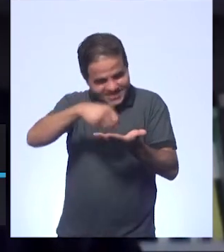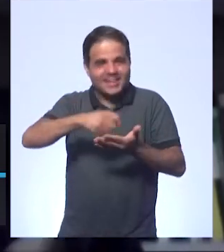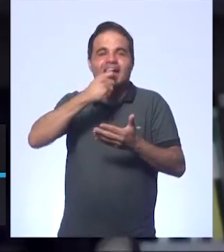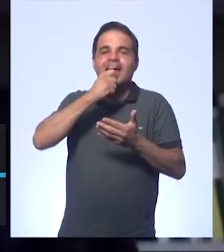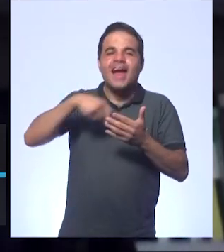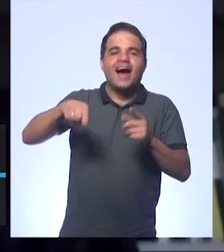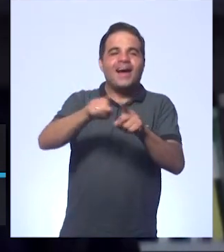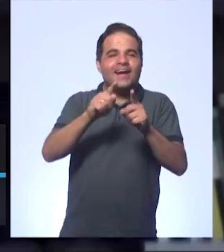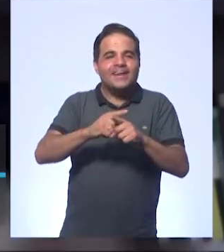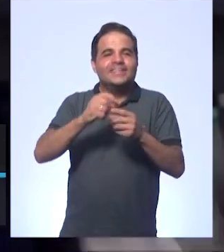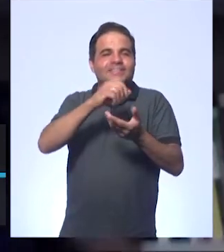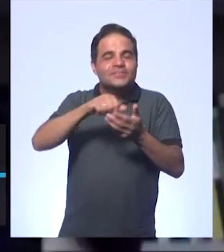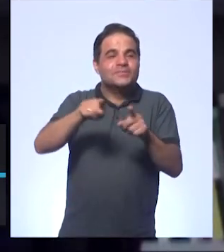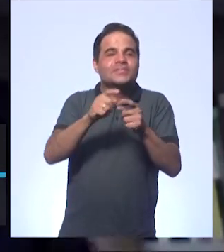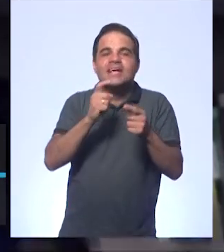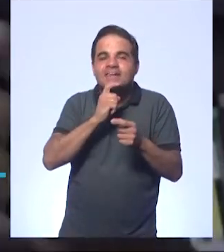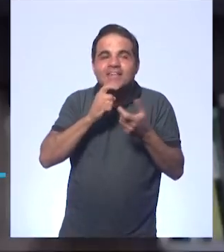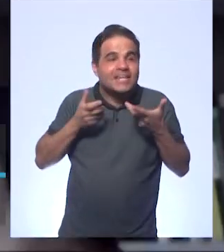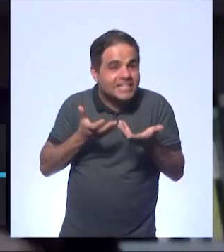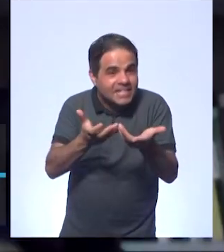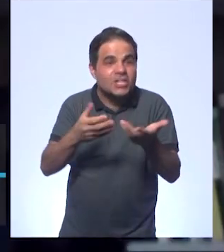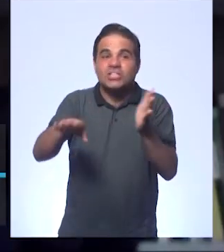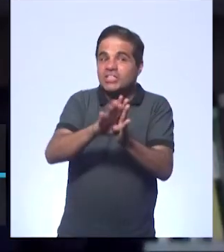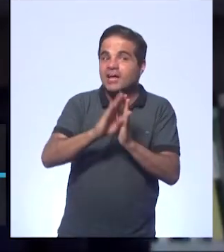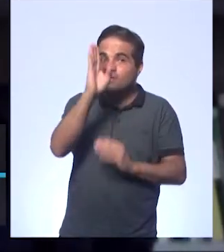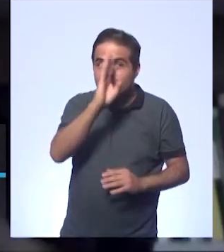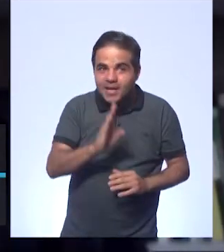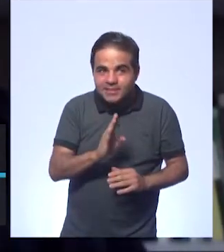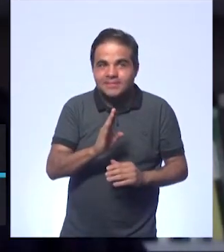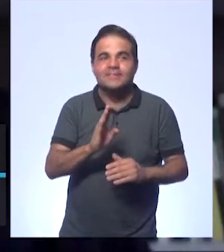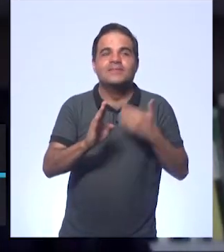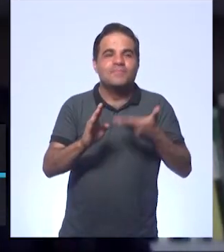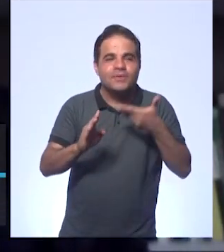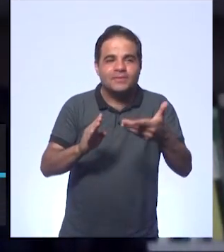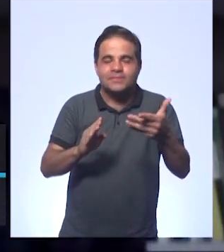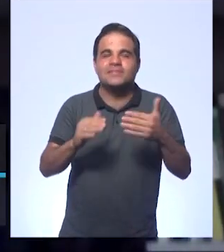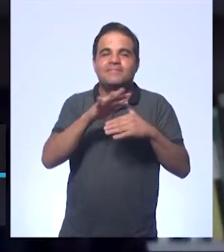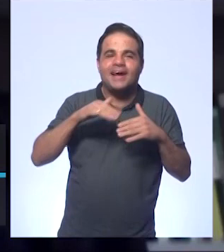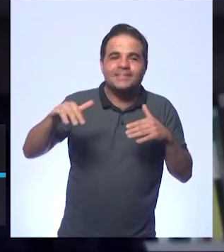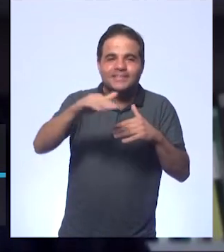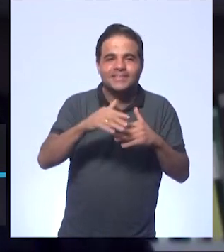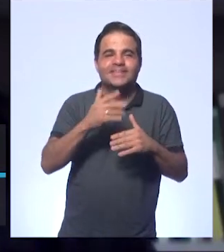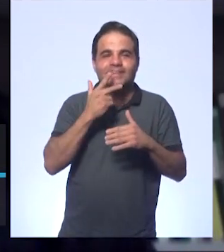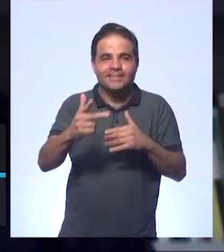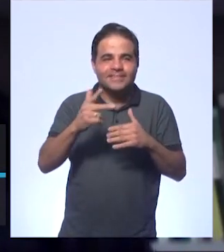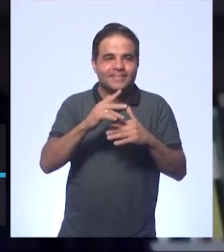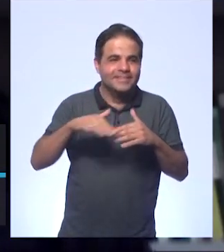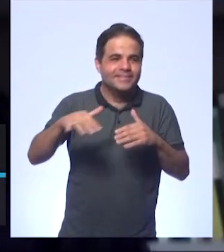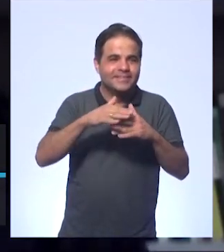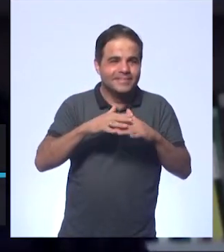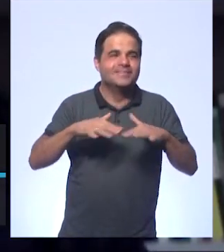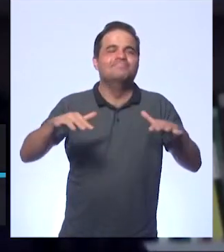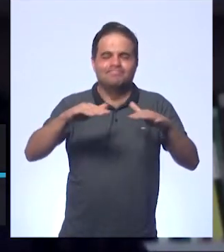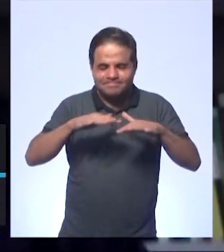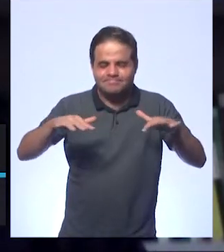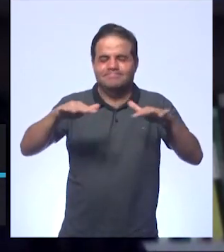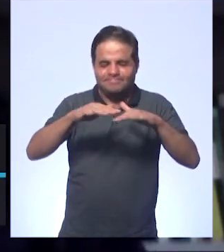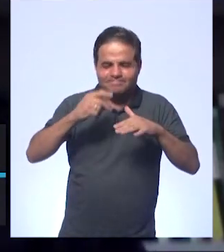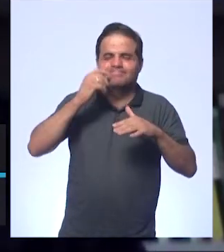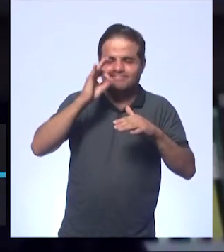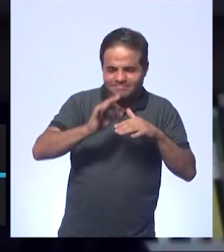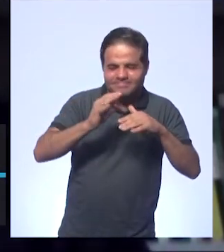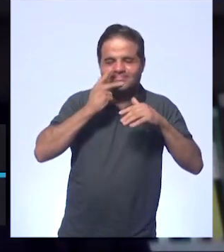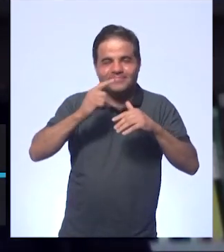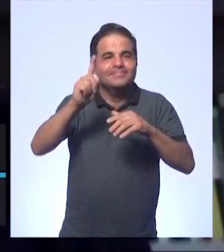alho e camarão congelada, chega no Brasil, em um bom estado. Peixe seco, nós comemos muito peixe seco